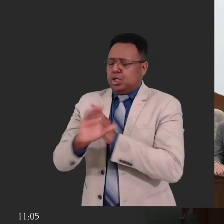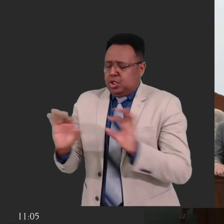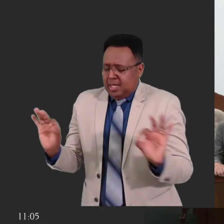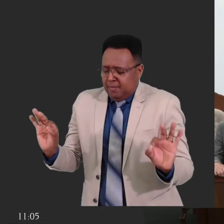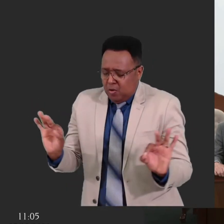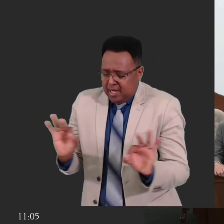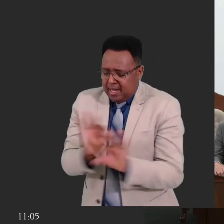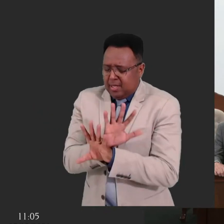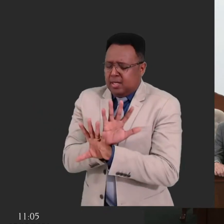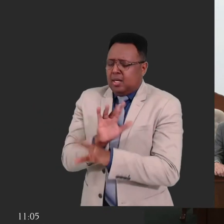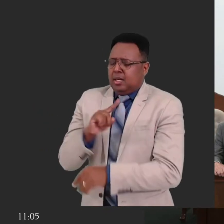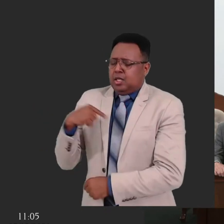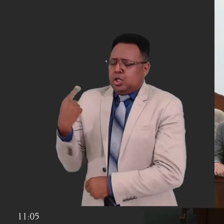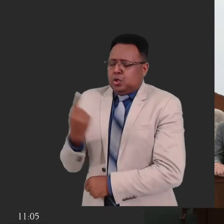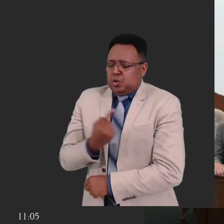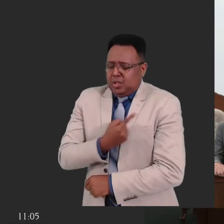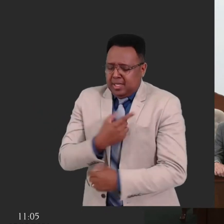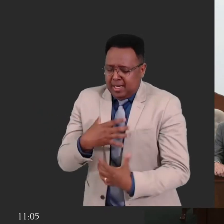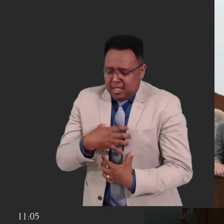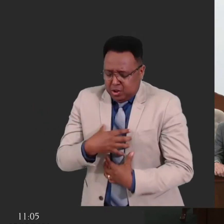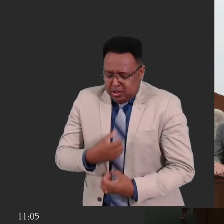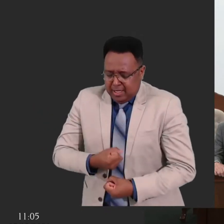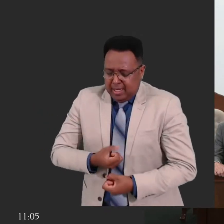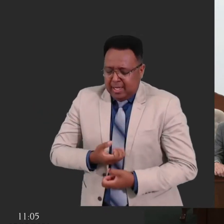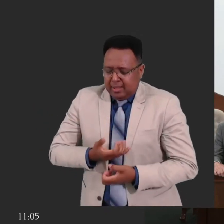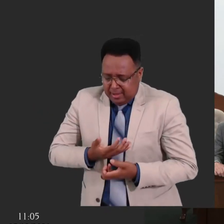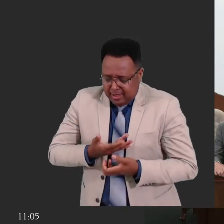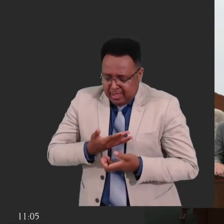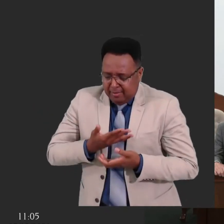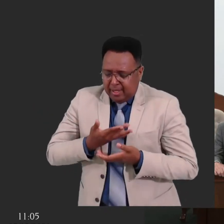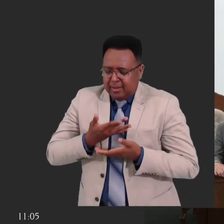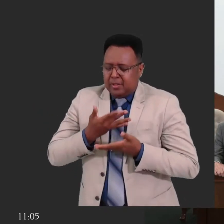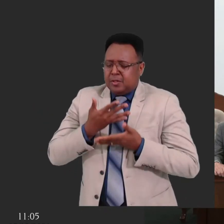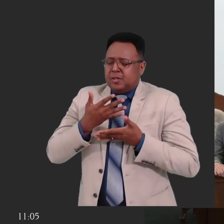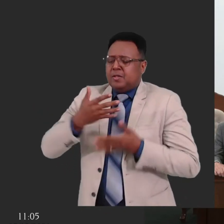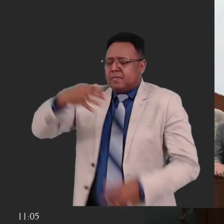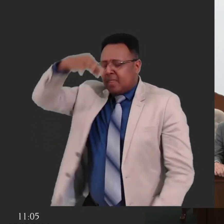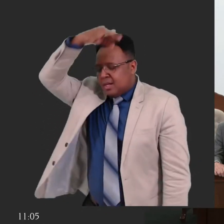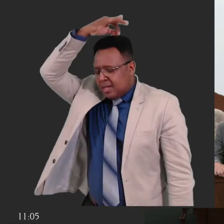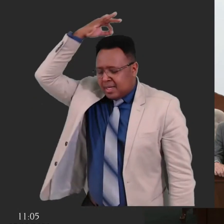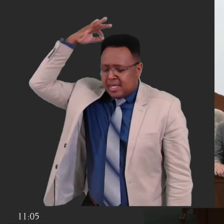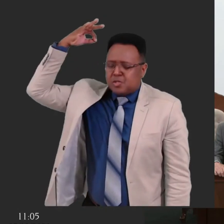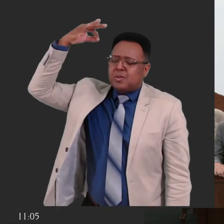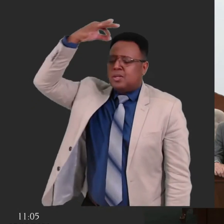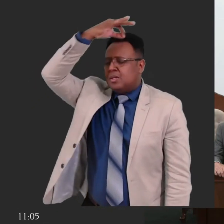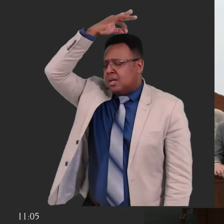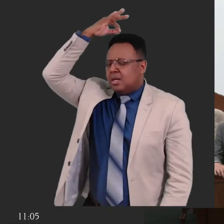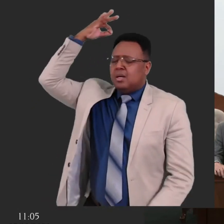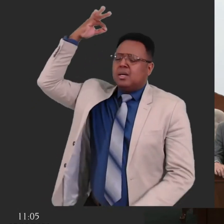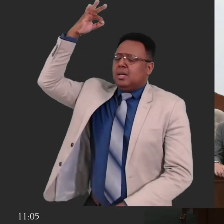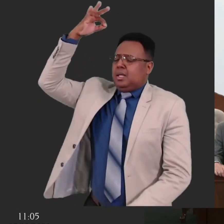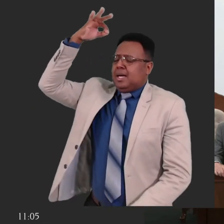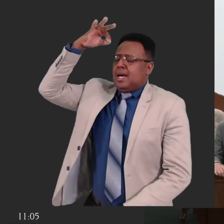Aleluia. Porque nos lavaste, glória, Senhor. Jesus. O teu Espírito, aleluia, está em